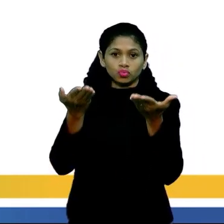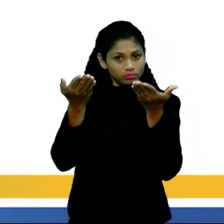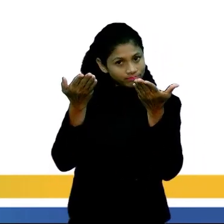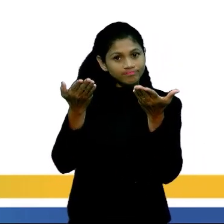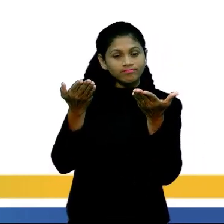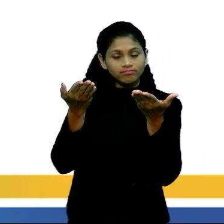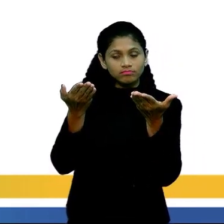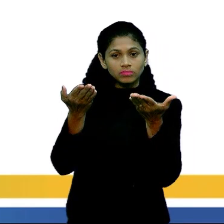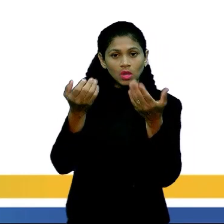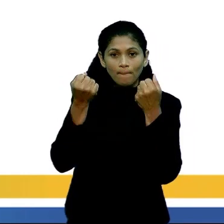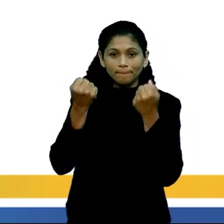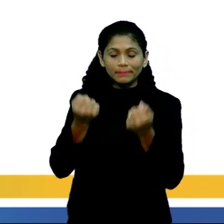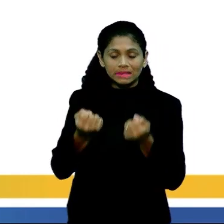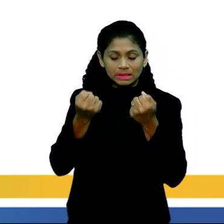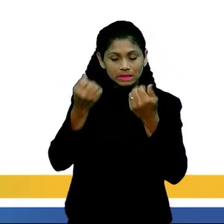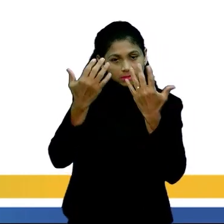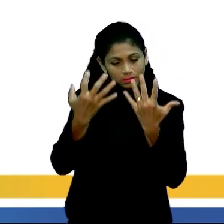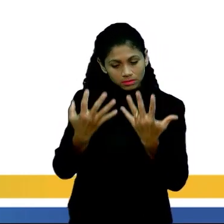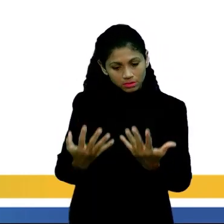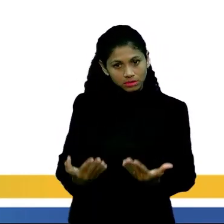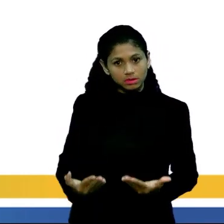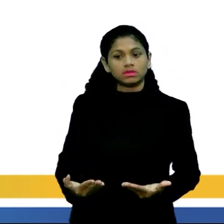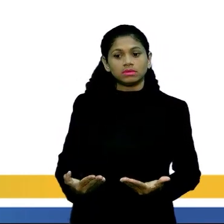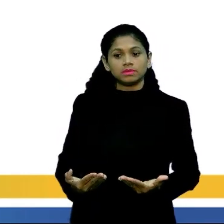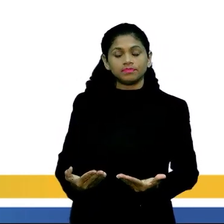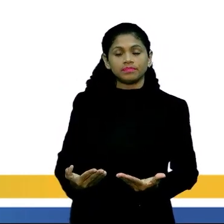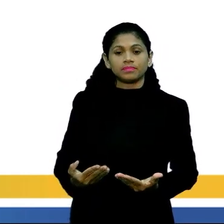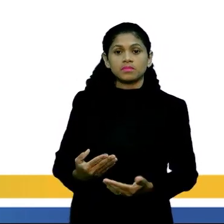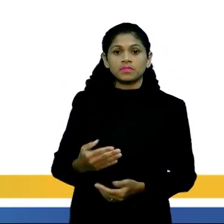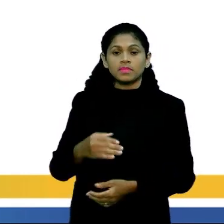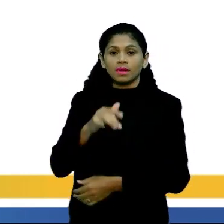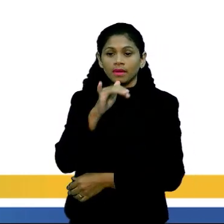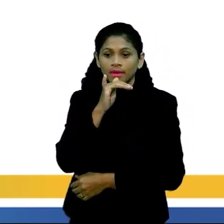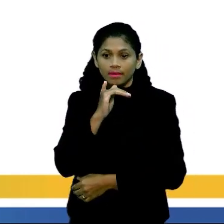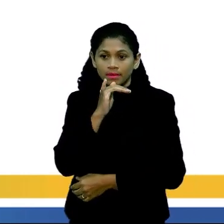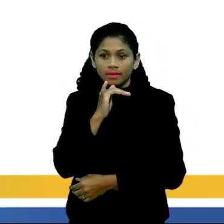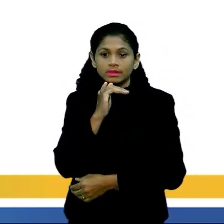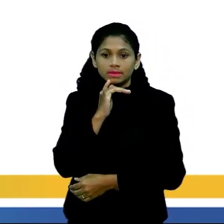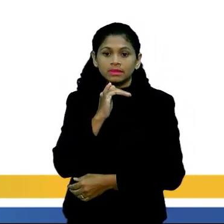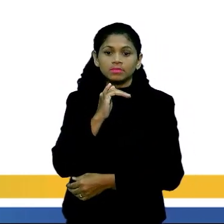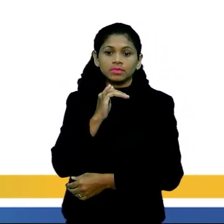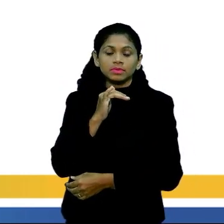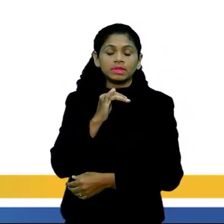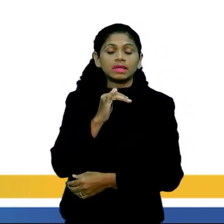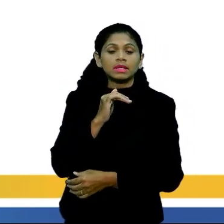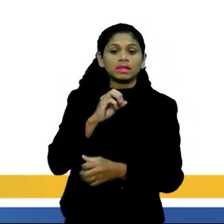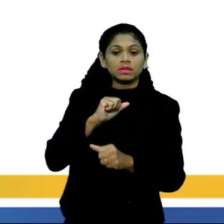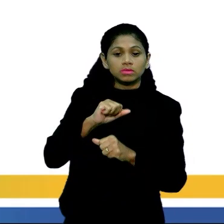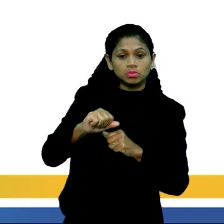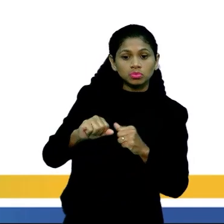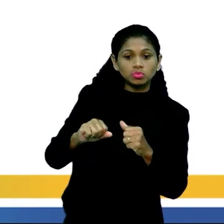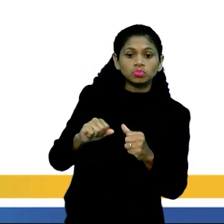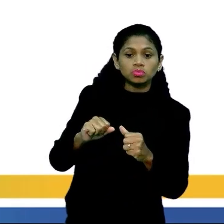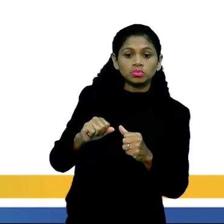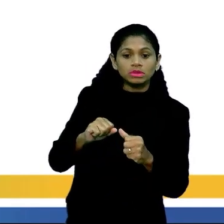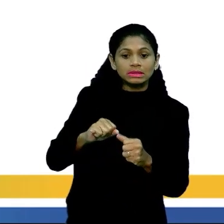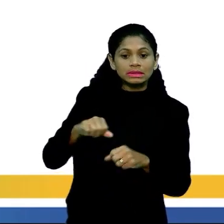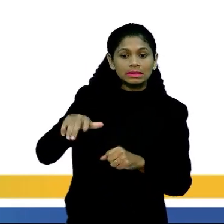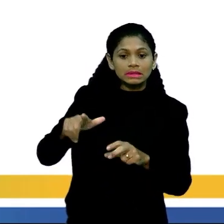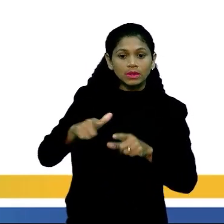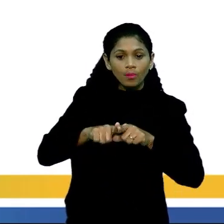muito comum. Nos tratamentos de piscina, acontecem os dois processos. É adicionado àquele